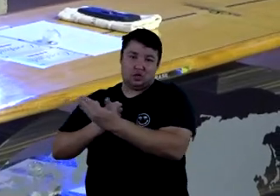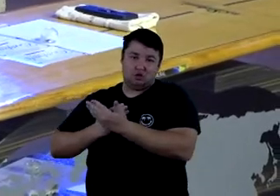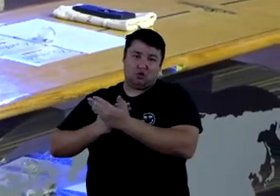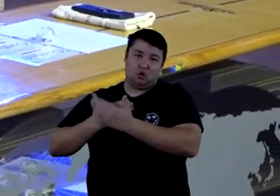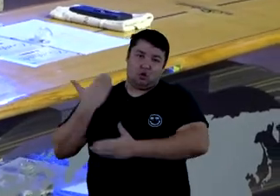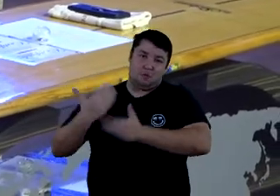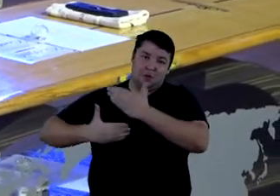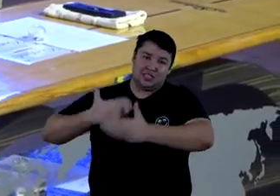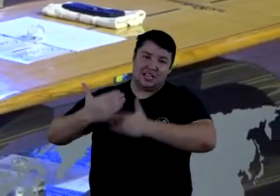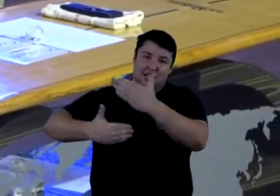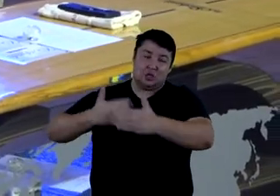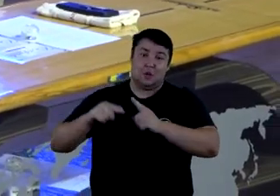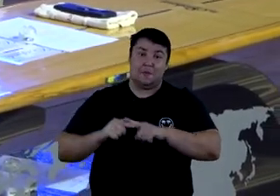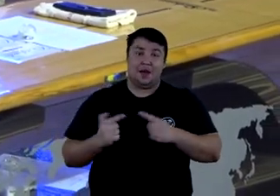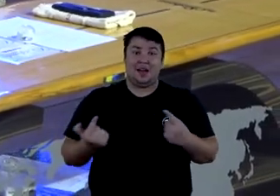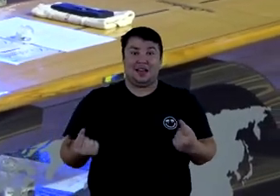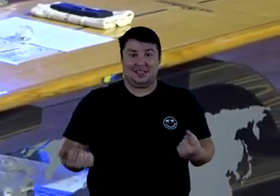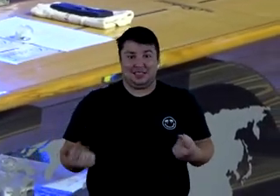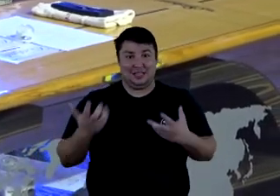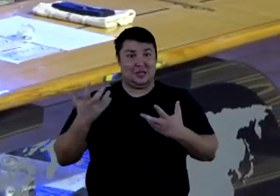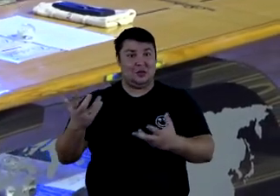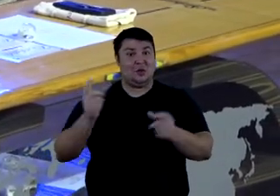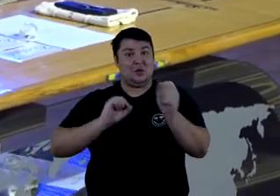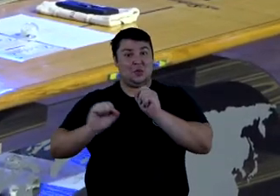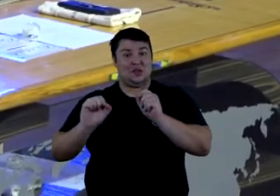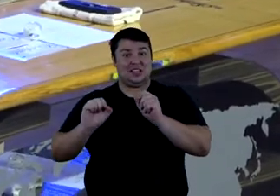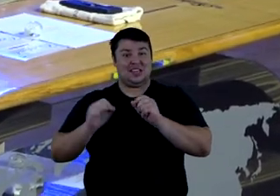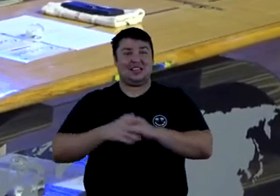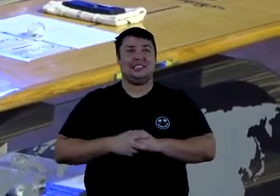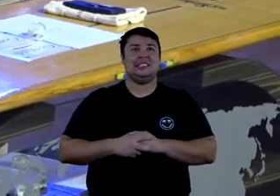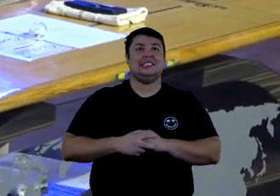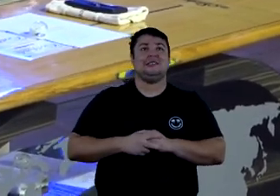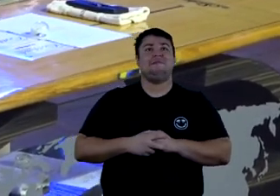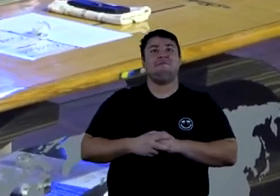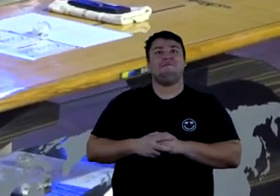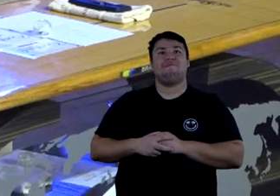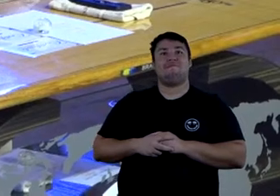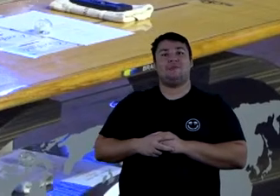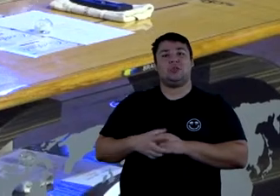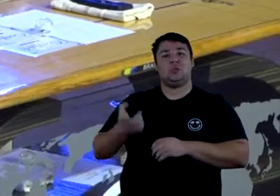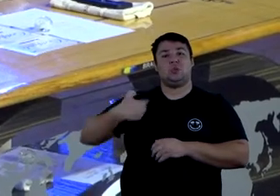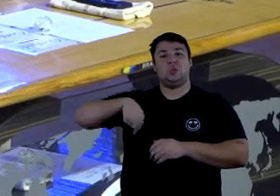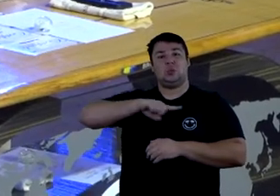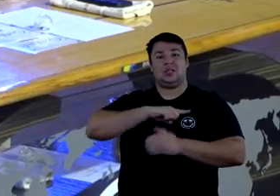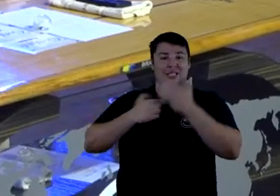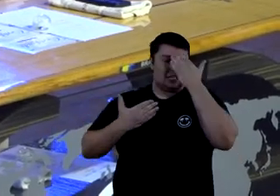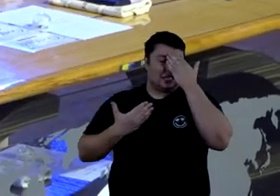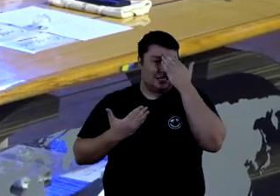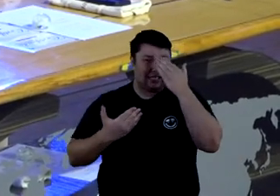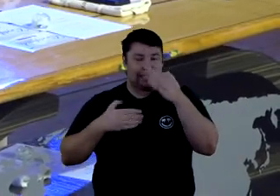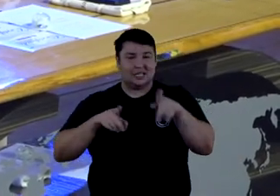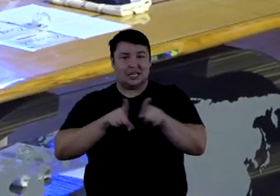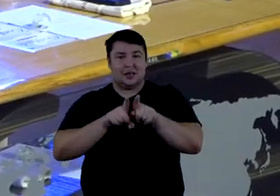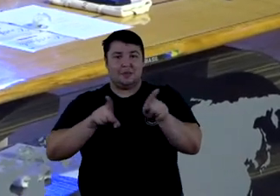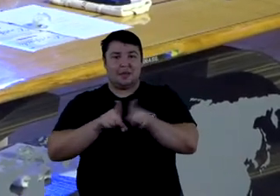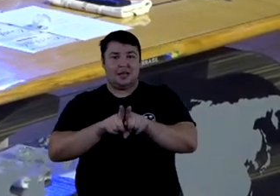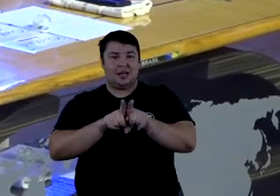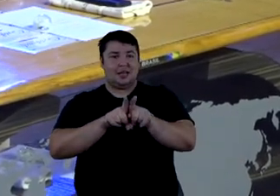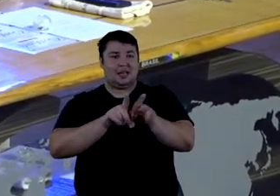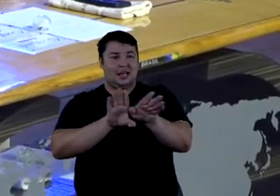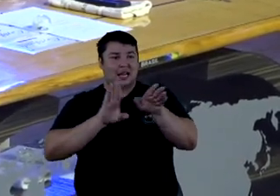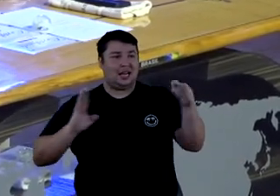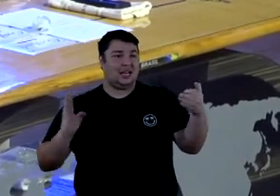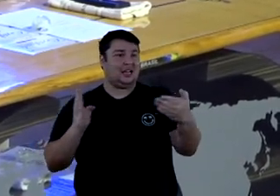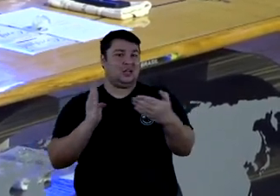processo, mas eu queria complementar os nossos agradecimentos a toda